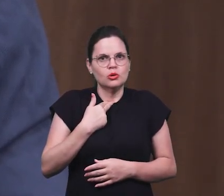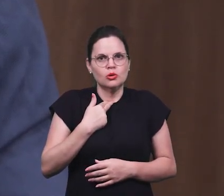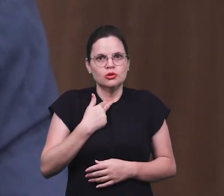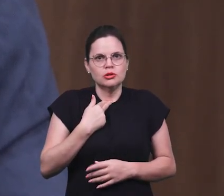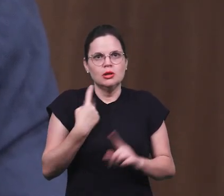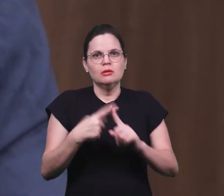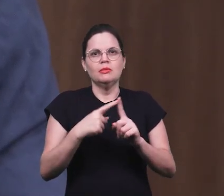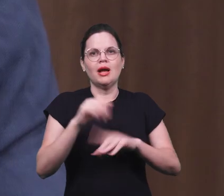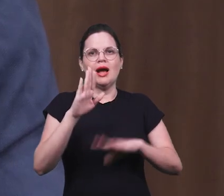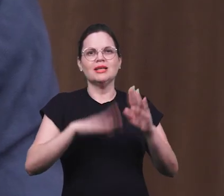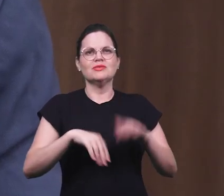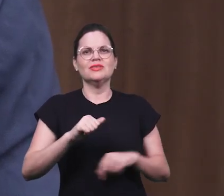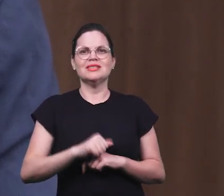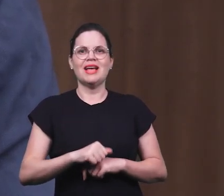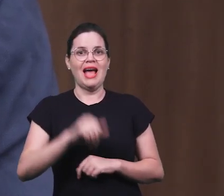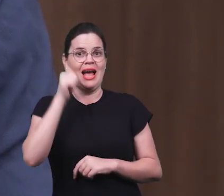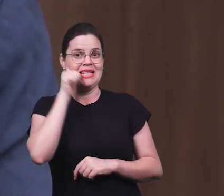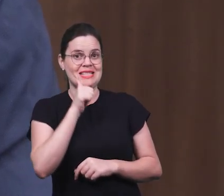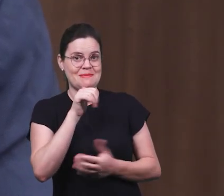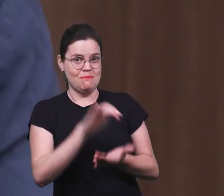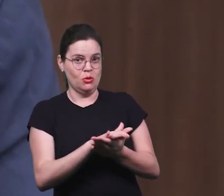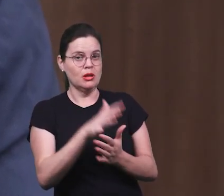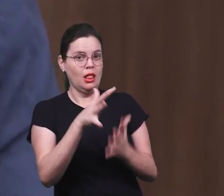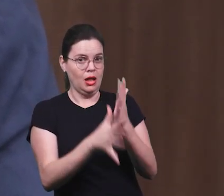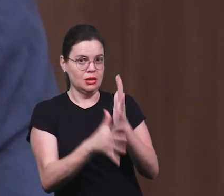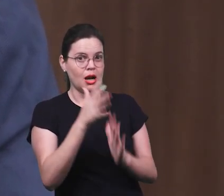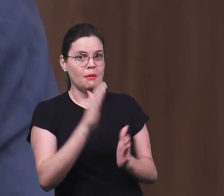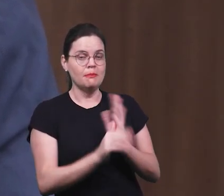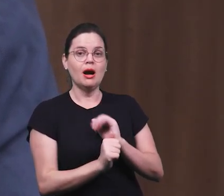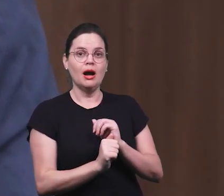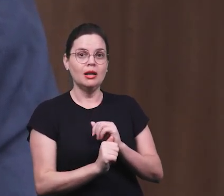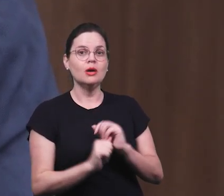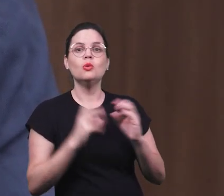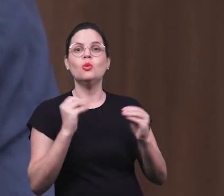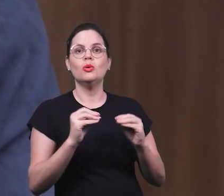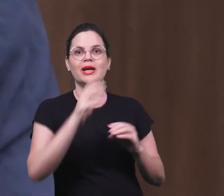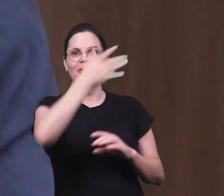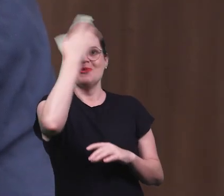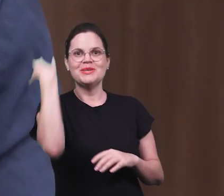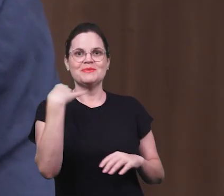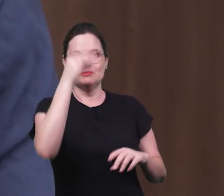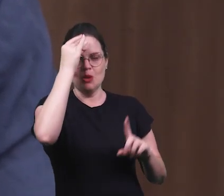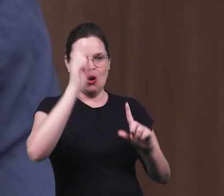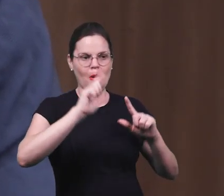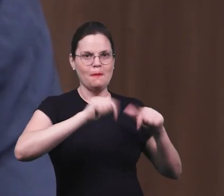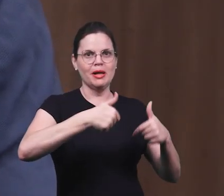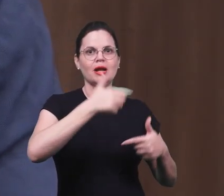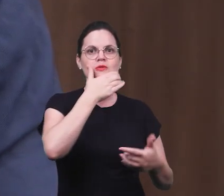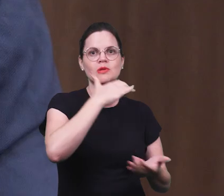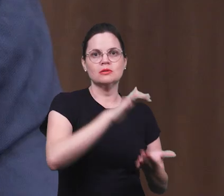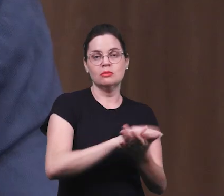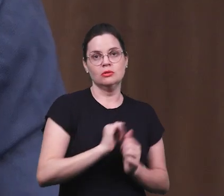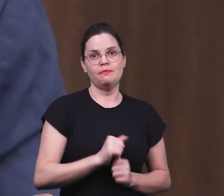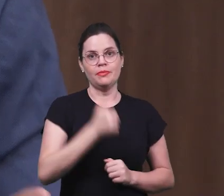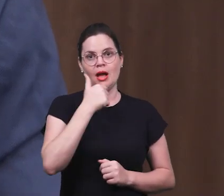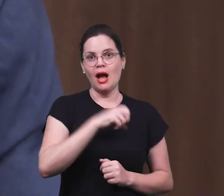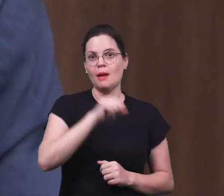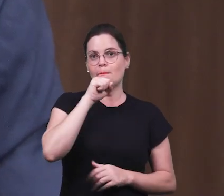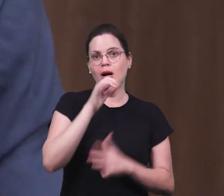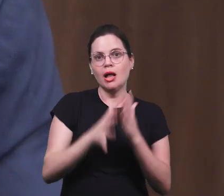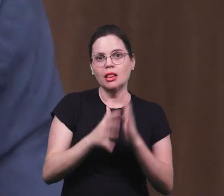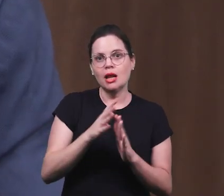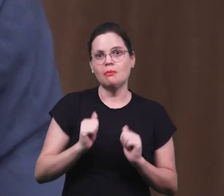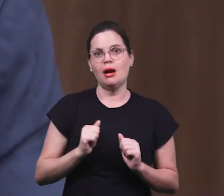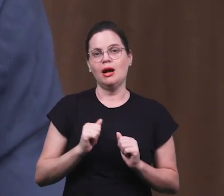mulher atrapalha o Espírito Santo operando na vida do marido. A mãe atrapalha o Espírito Santo operando na vida do filho. Né? Deixa o Espírito Santo